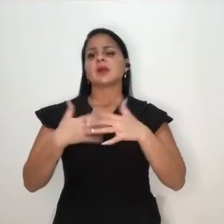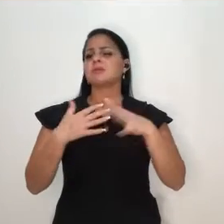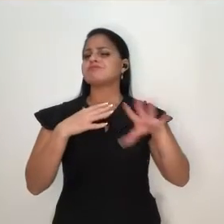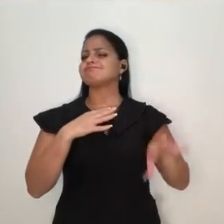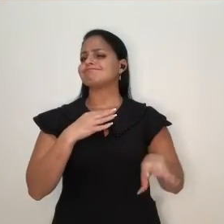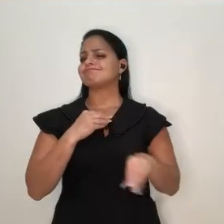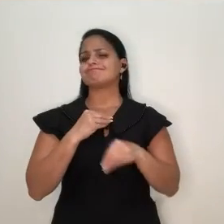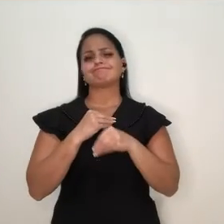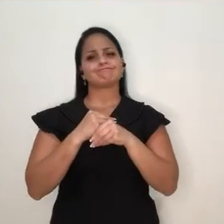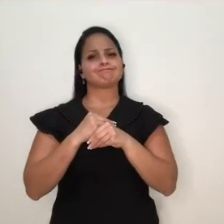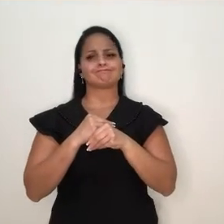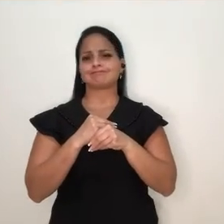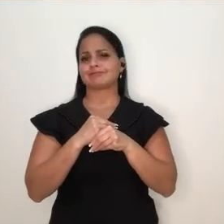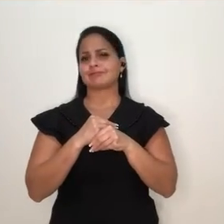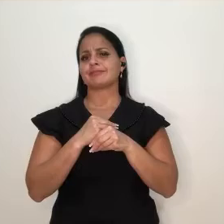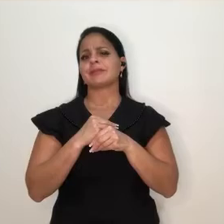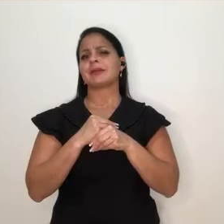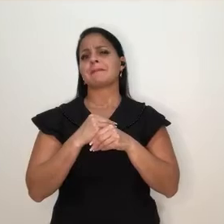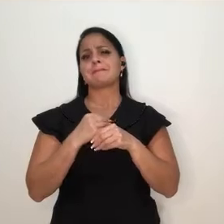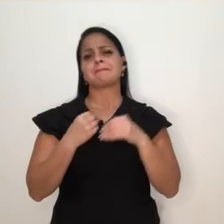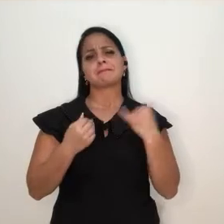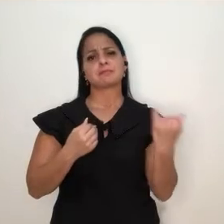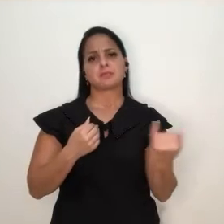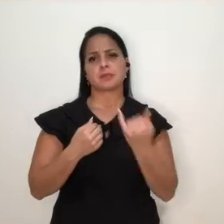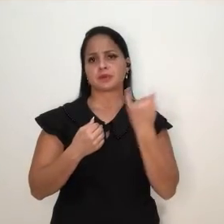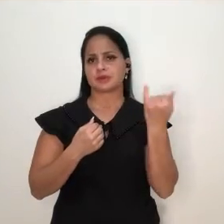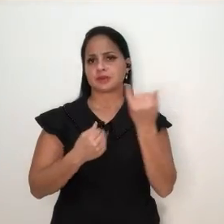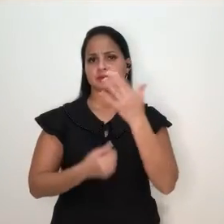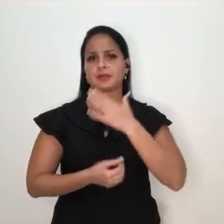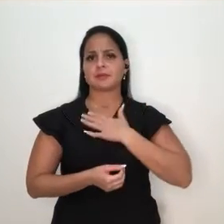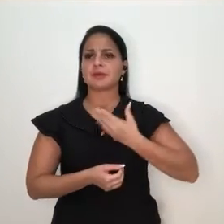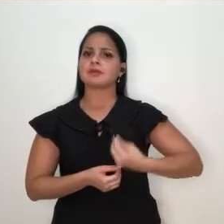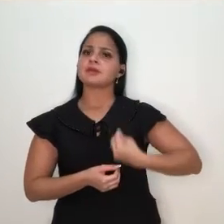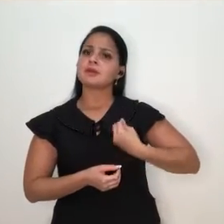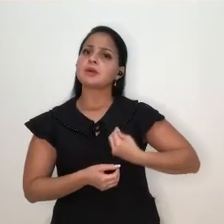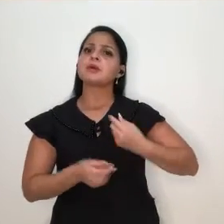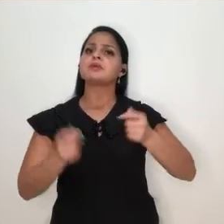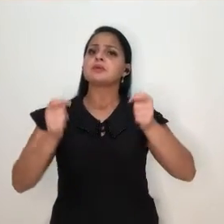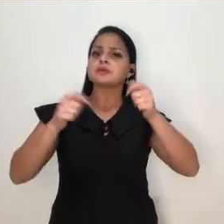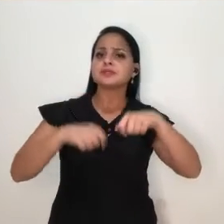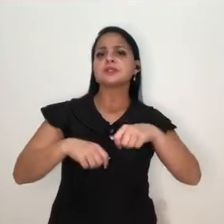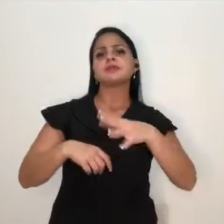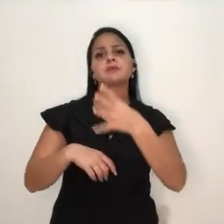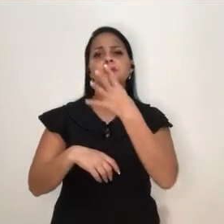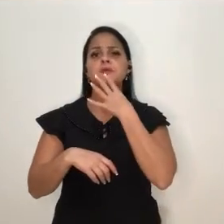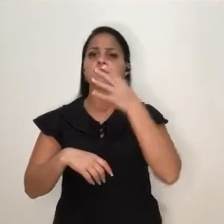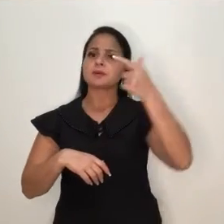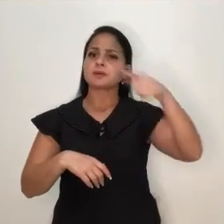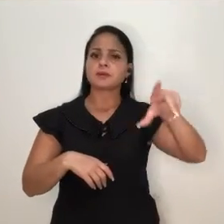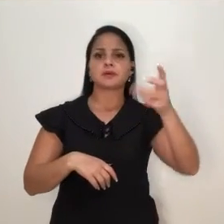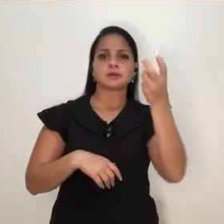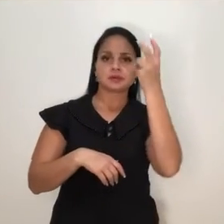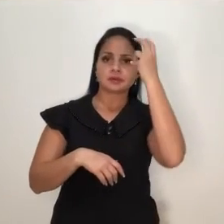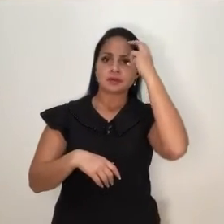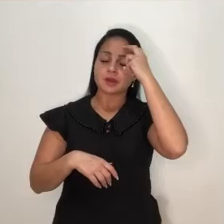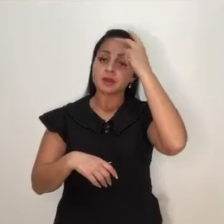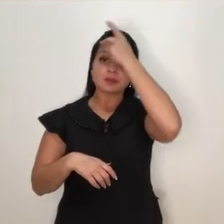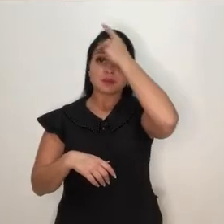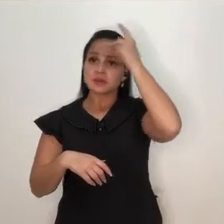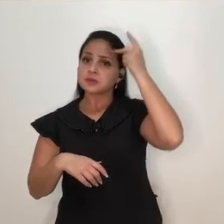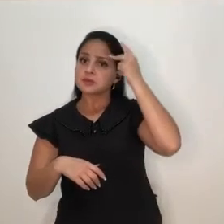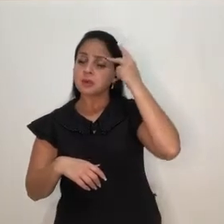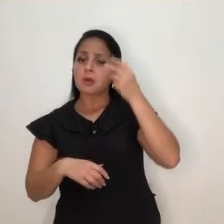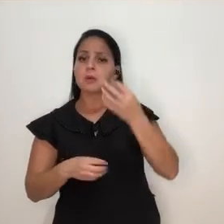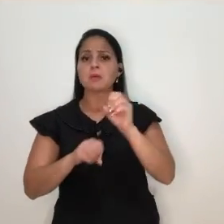me acrescentou muito, porque foi um divisor de águas para mim. Eu pude conviver com outra cultura, com pessoas um